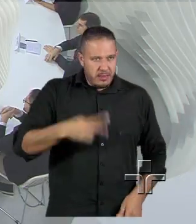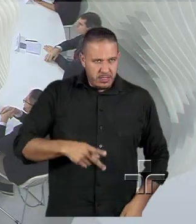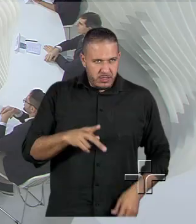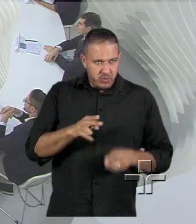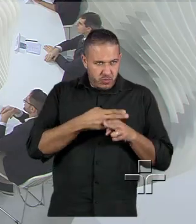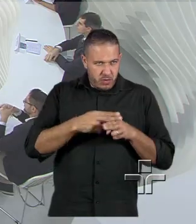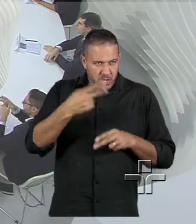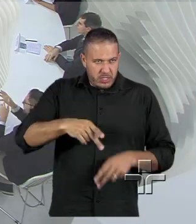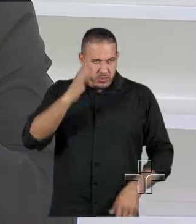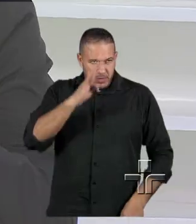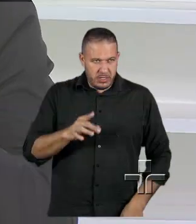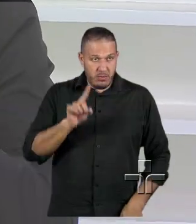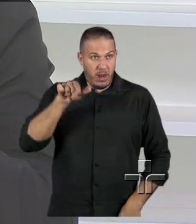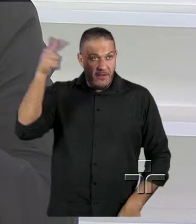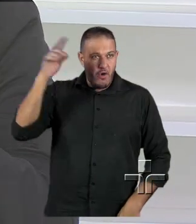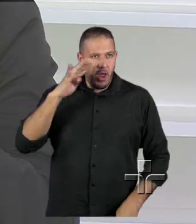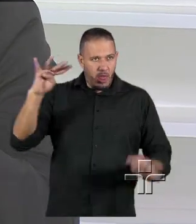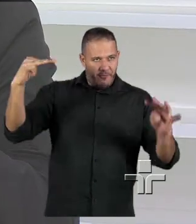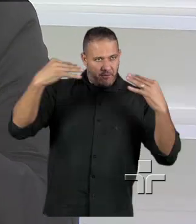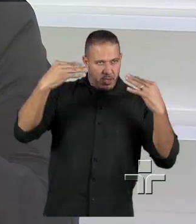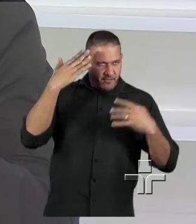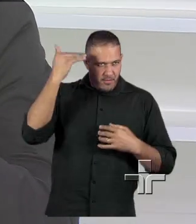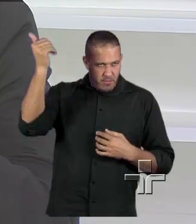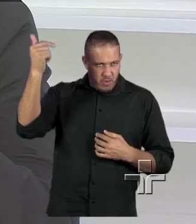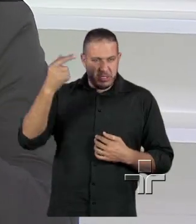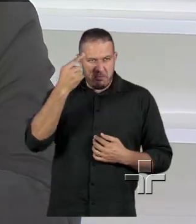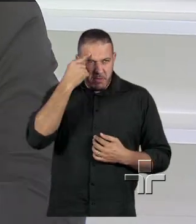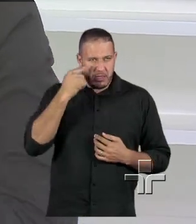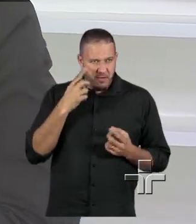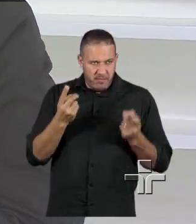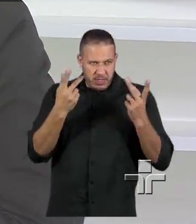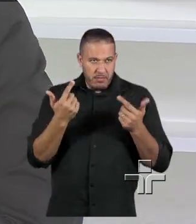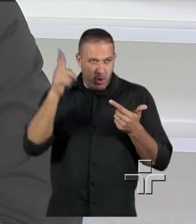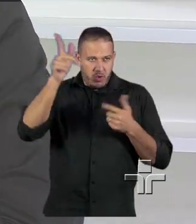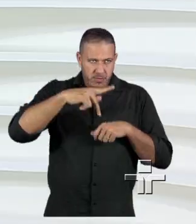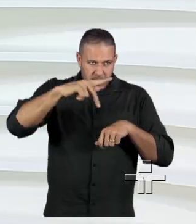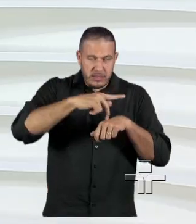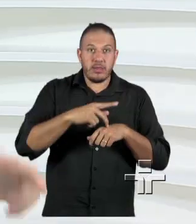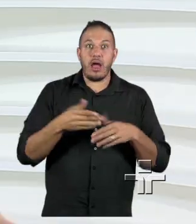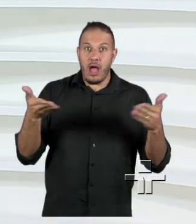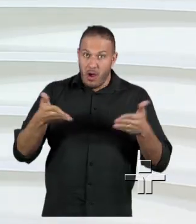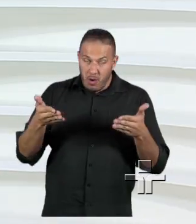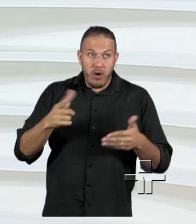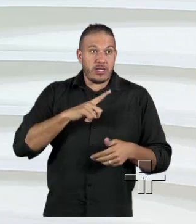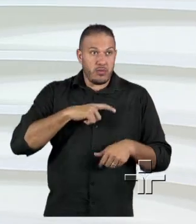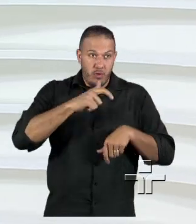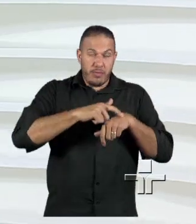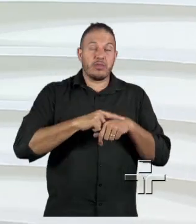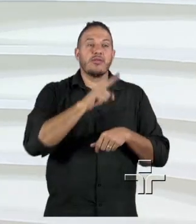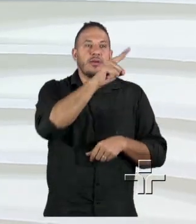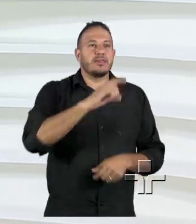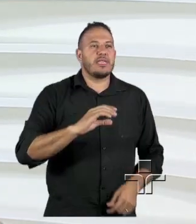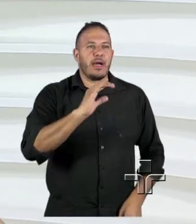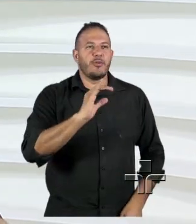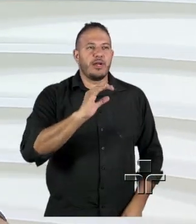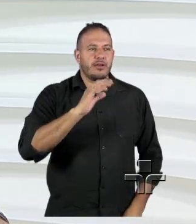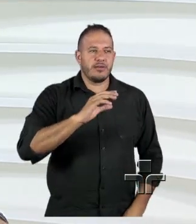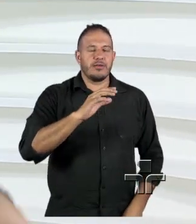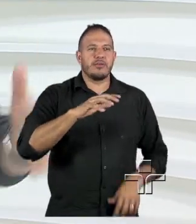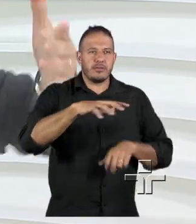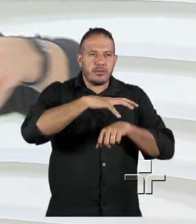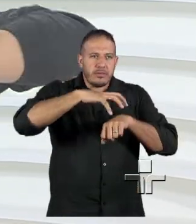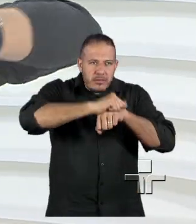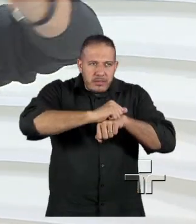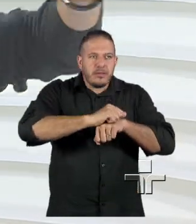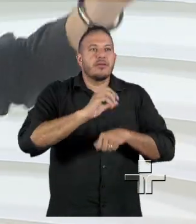lá fora, Alexandre? Vocês já vendem ou pensam em vender também para outros países? Nesse momento tem uma equipe nossa em Singapura, numa feira, né? A